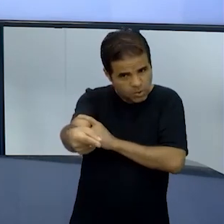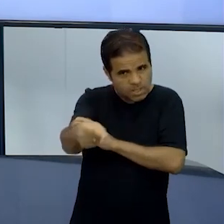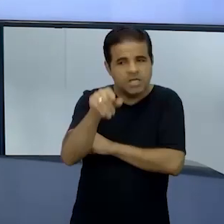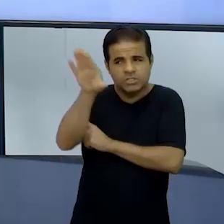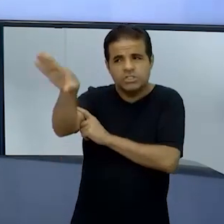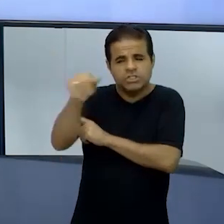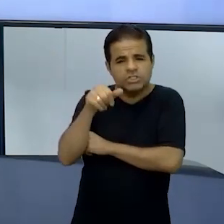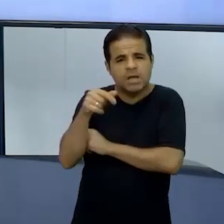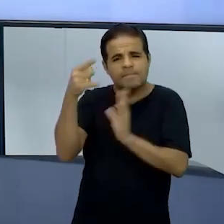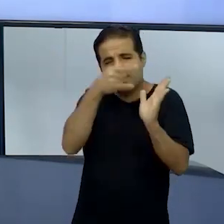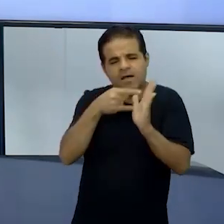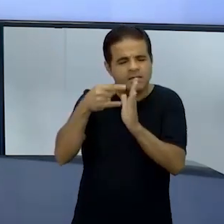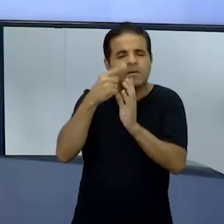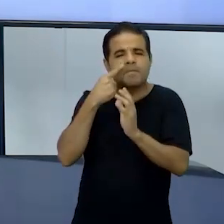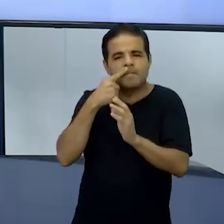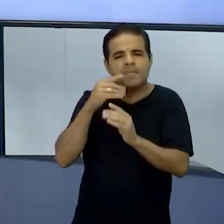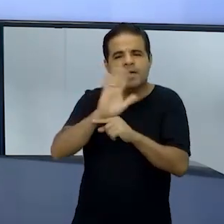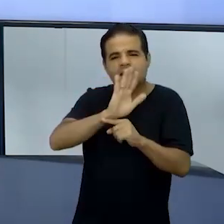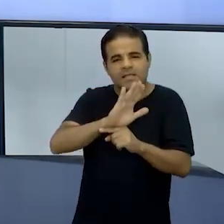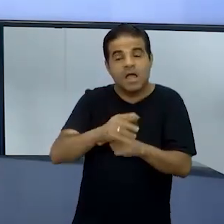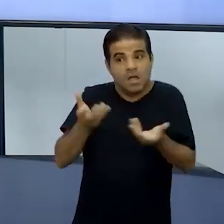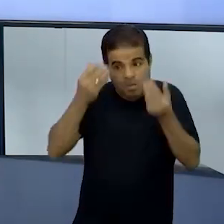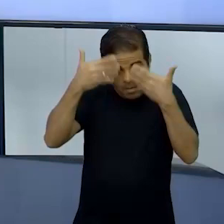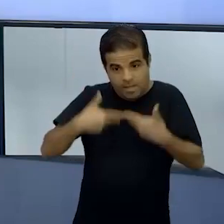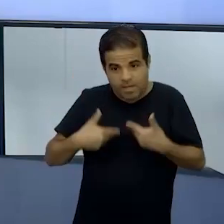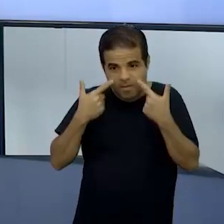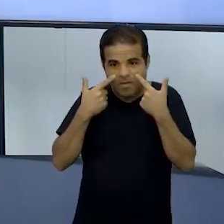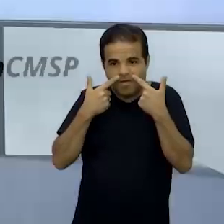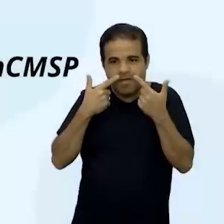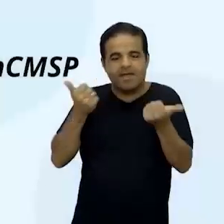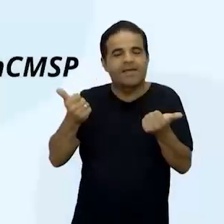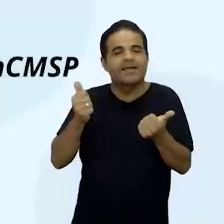chama a vinheta. Chama a vinheta, eu apareço nessa vinheta aí, hein?